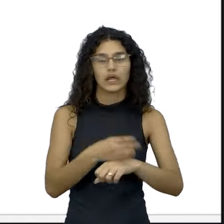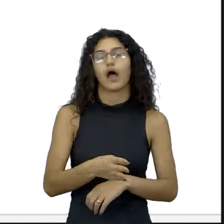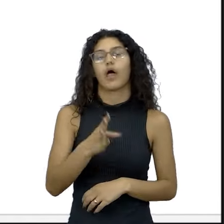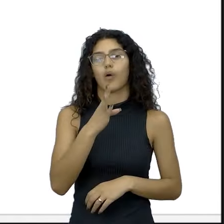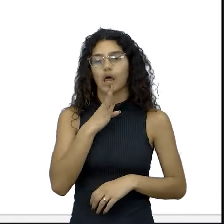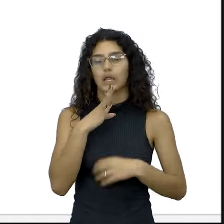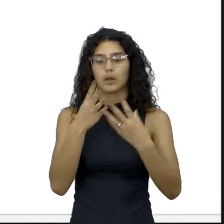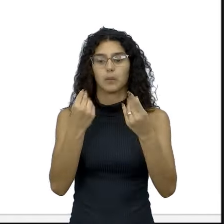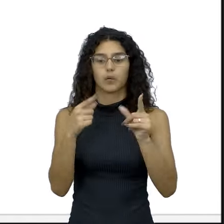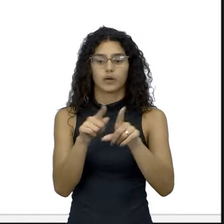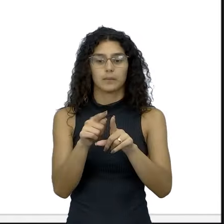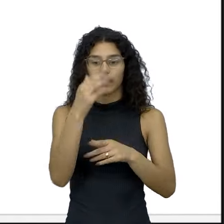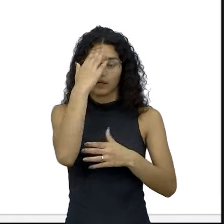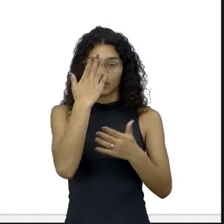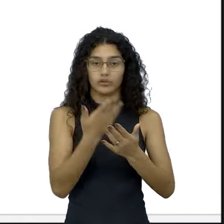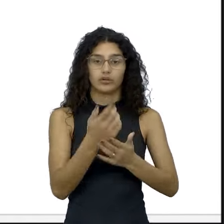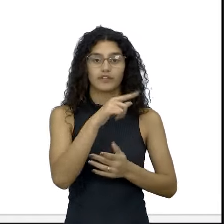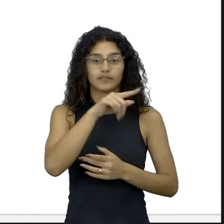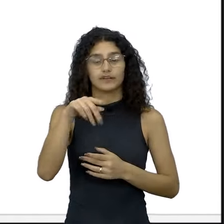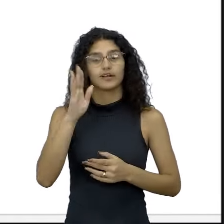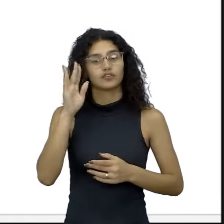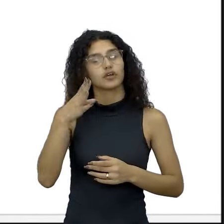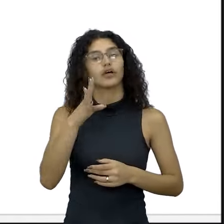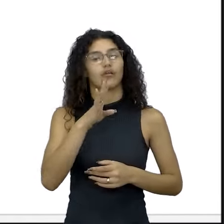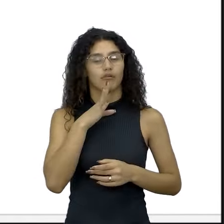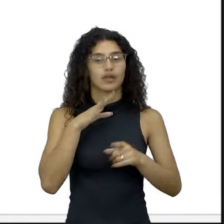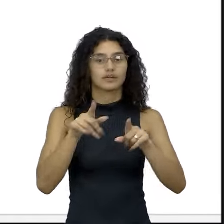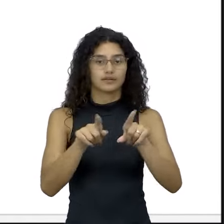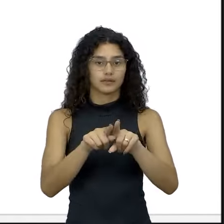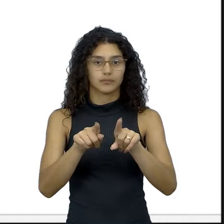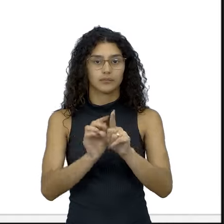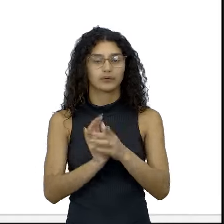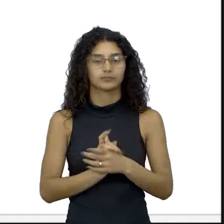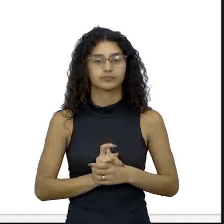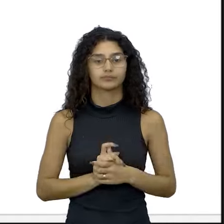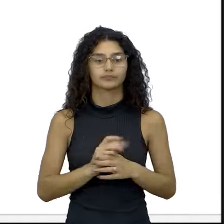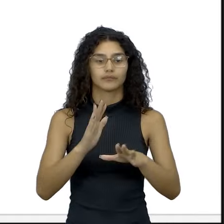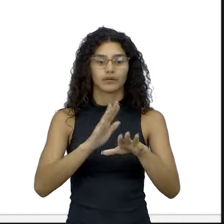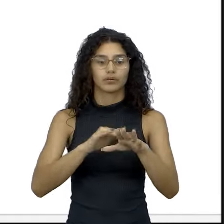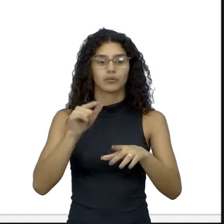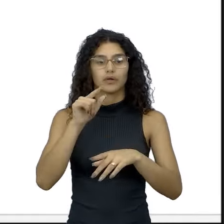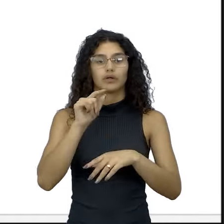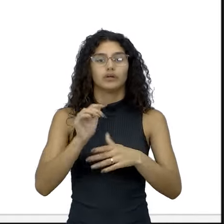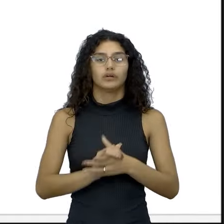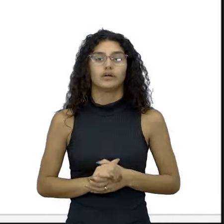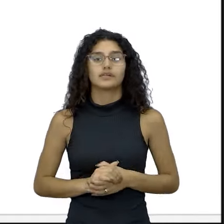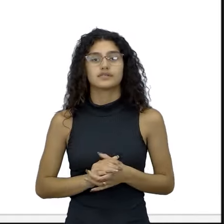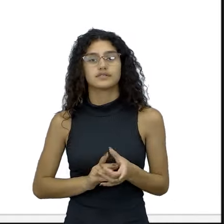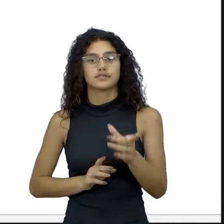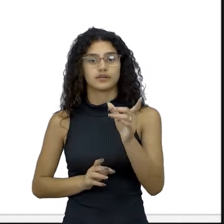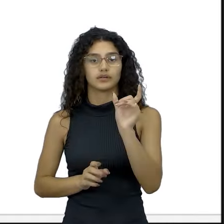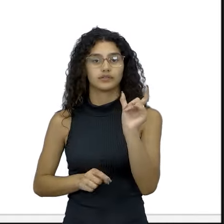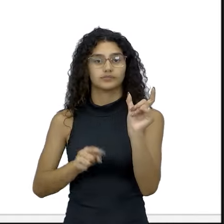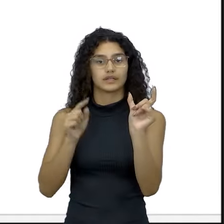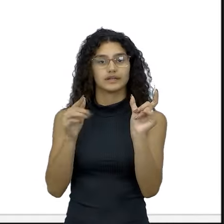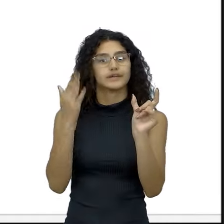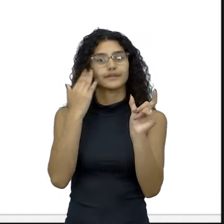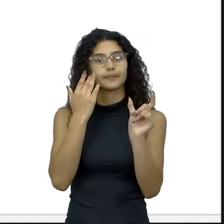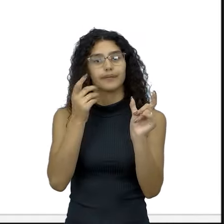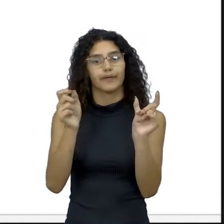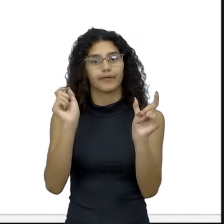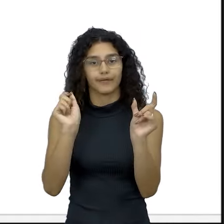conhecida, né? Acredito que vocês já também conheçam. É aquela que se chama Você Sabia Que? Essa sessão, ela